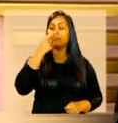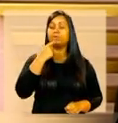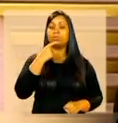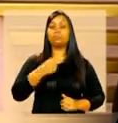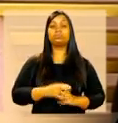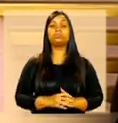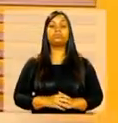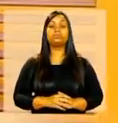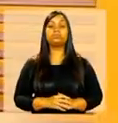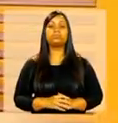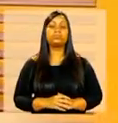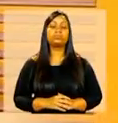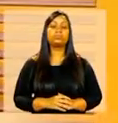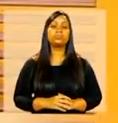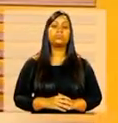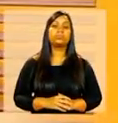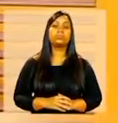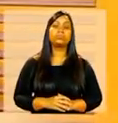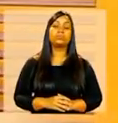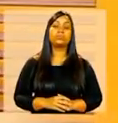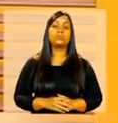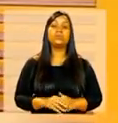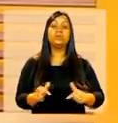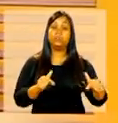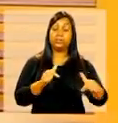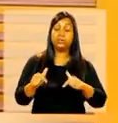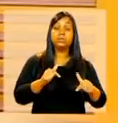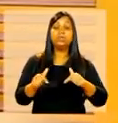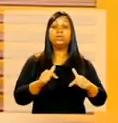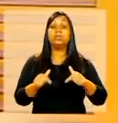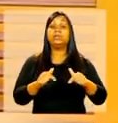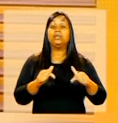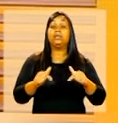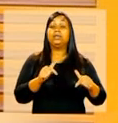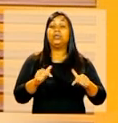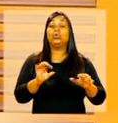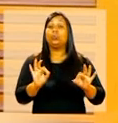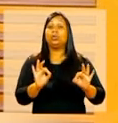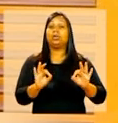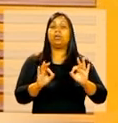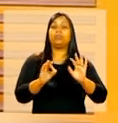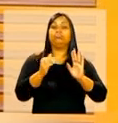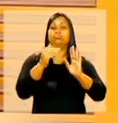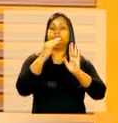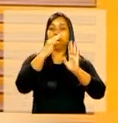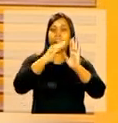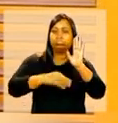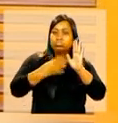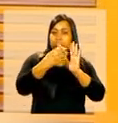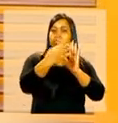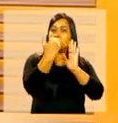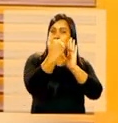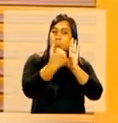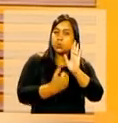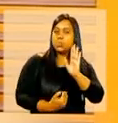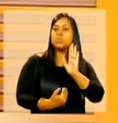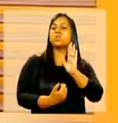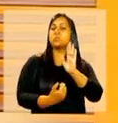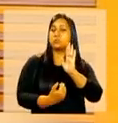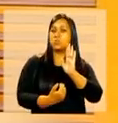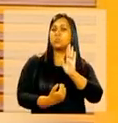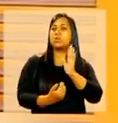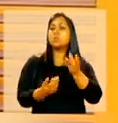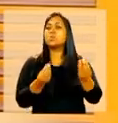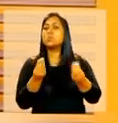Marcos, e no seu caso, você meio que trabalha com uma bela alquimia de montar um roteiro super inédito às